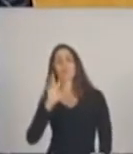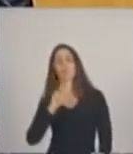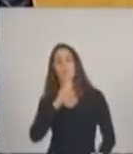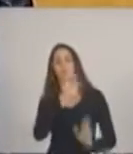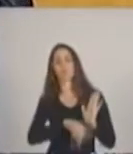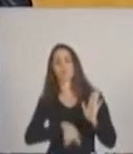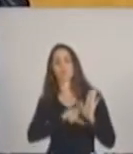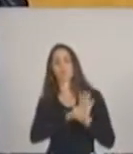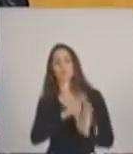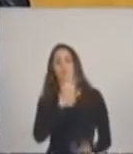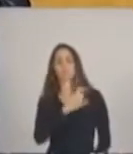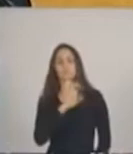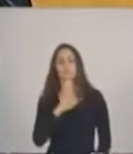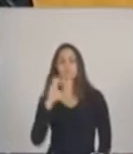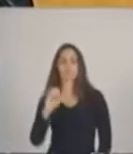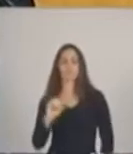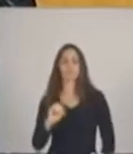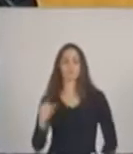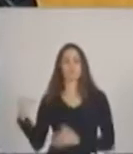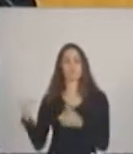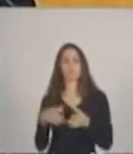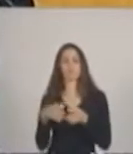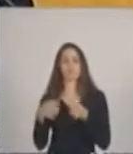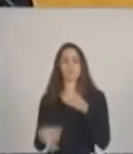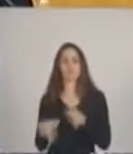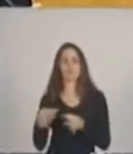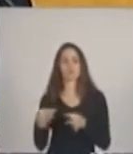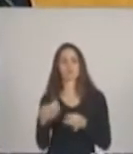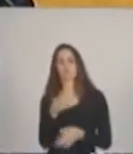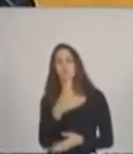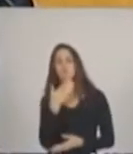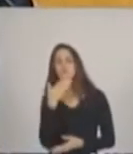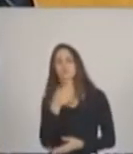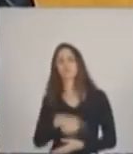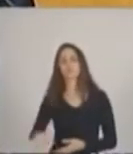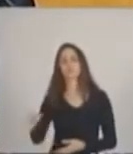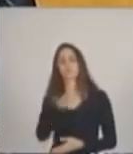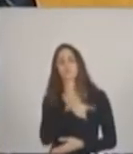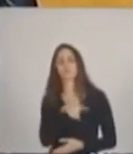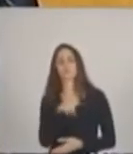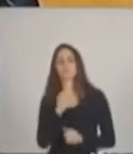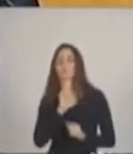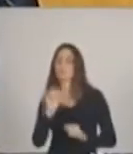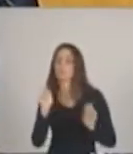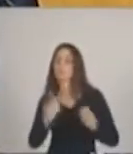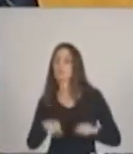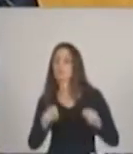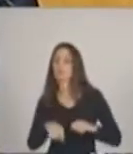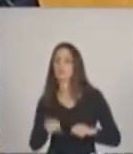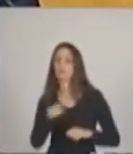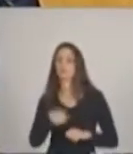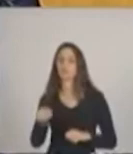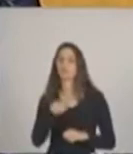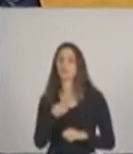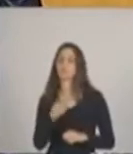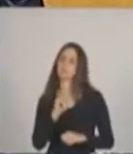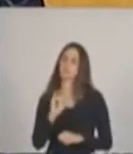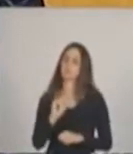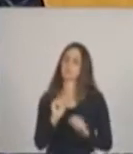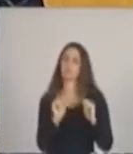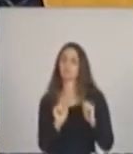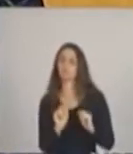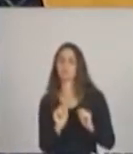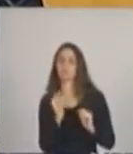550. Convoca a Comissão de Justiça e peça aos deputados e deputadas, se puderem, se a gente puder